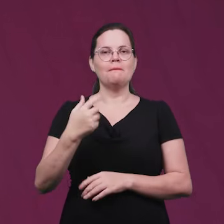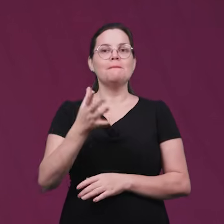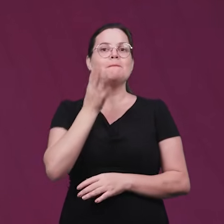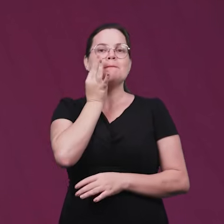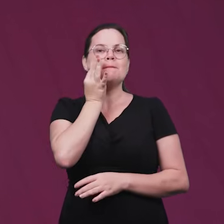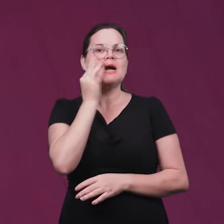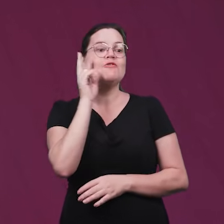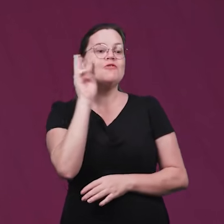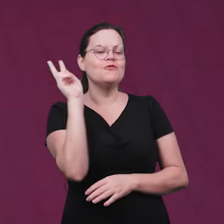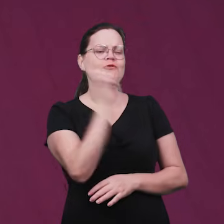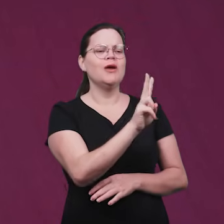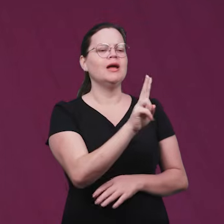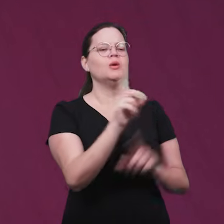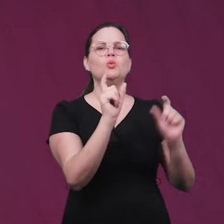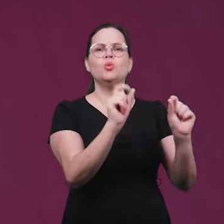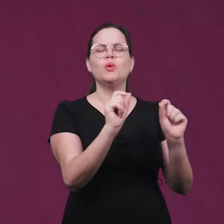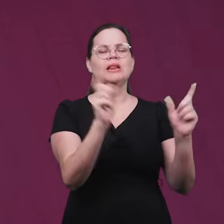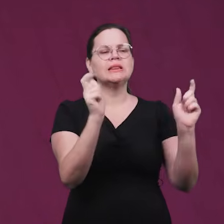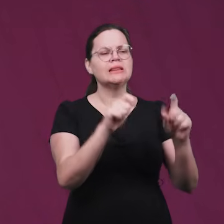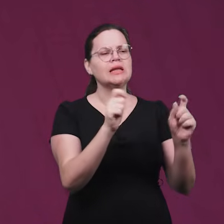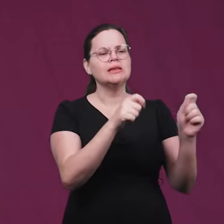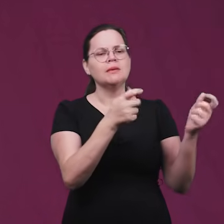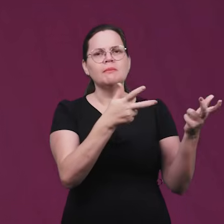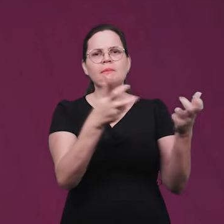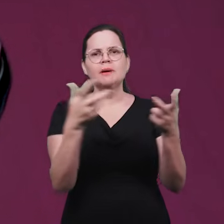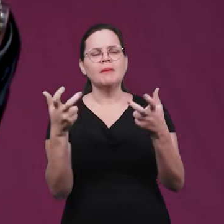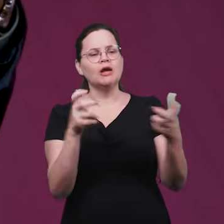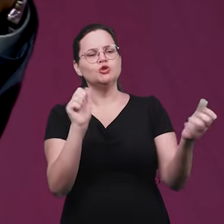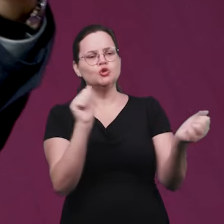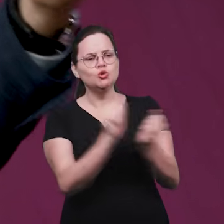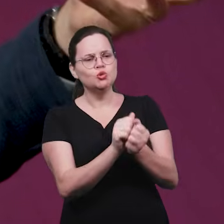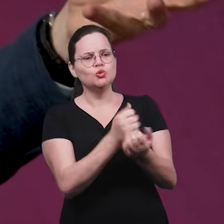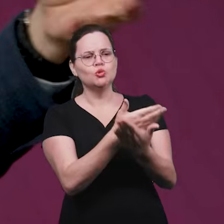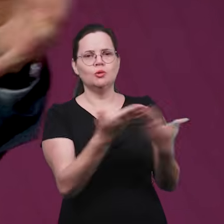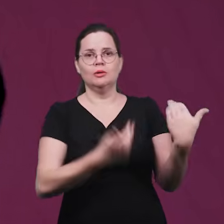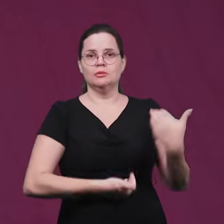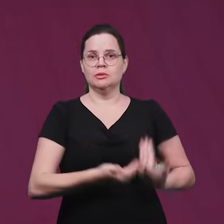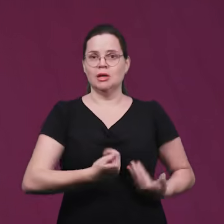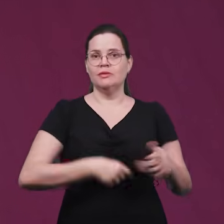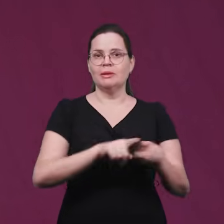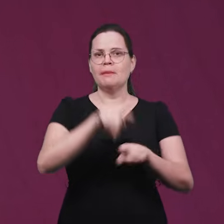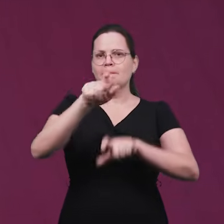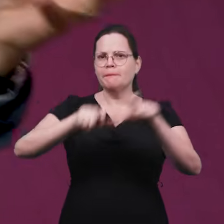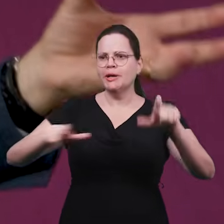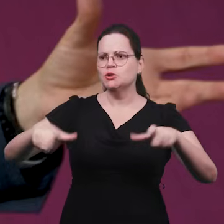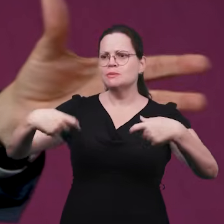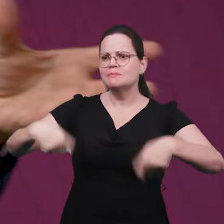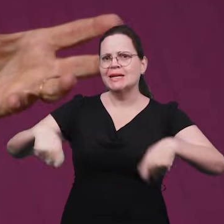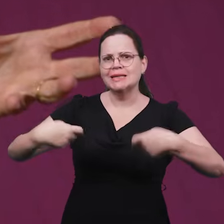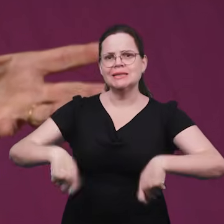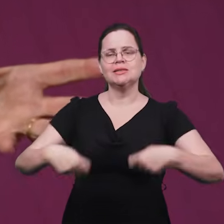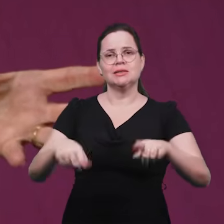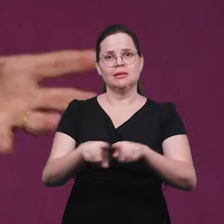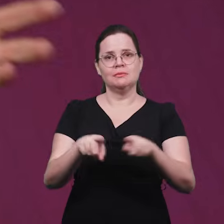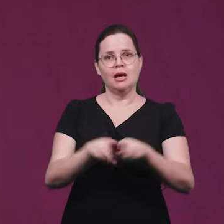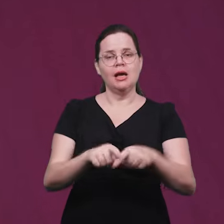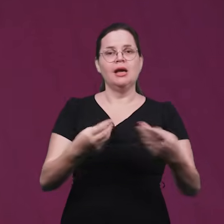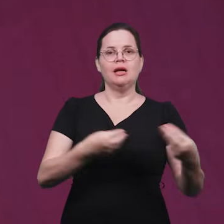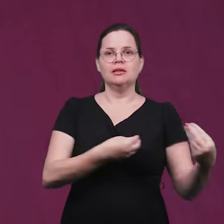que, pessoalmente, possam estar com os irmãos, com pessoas necessitadas